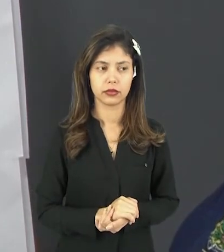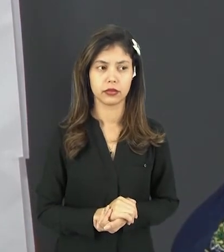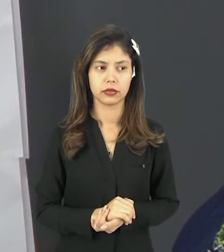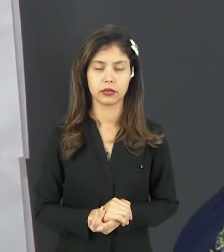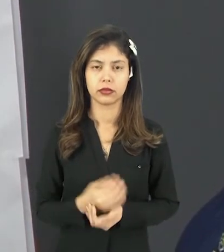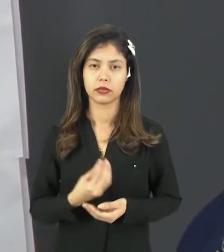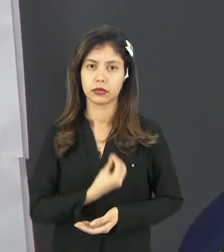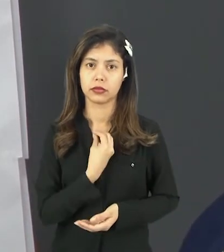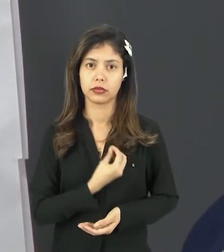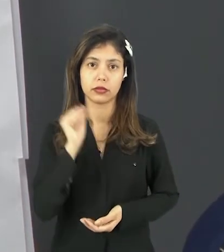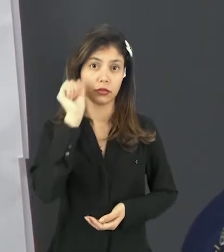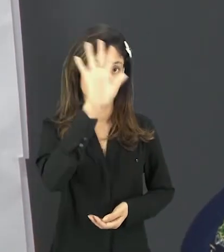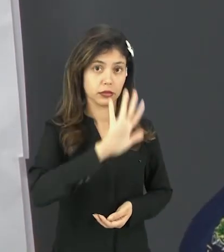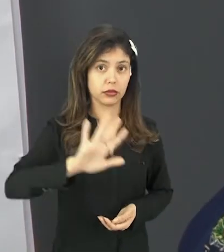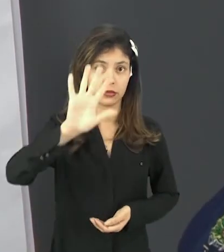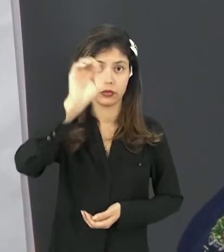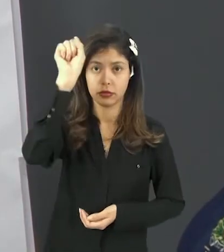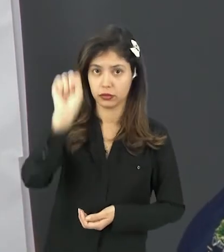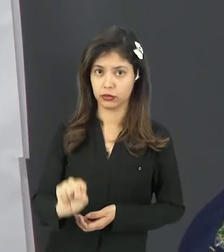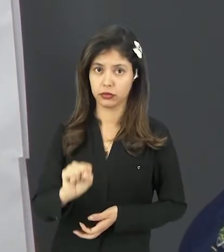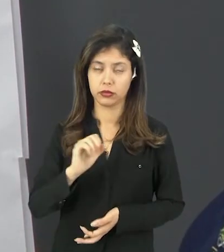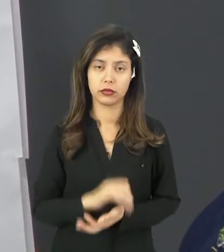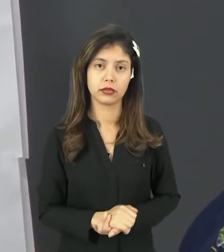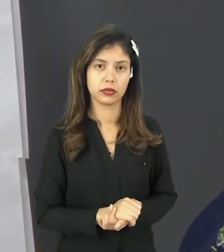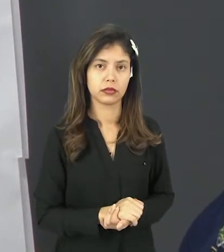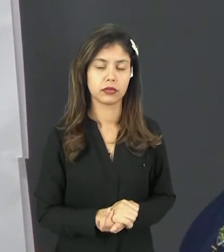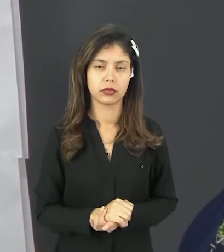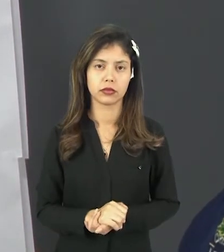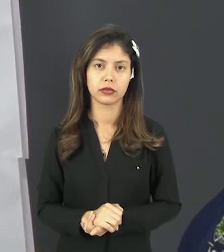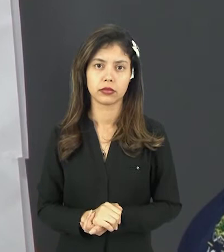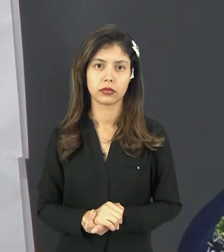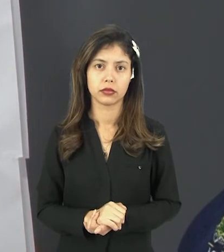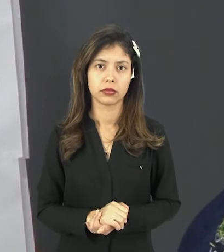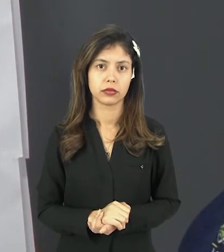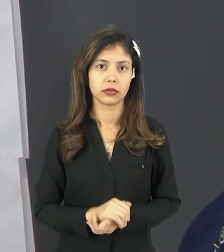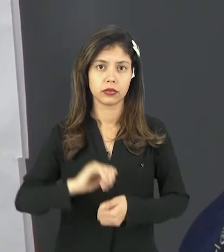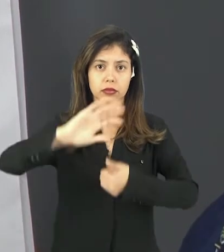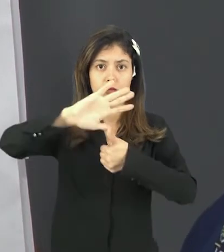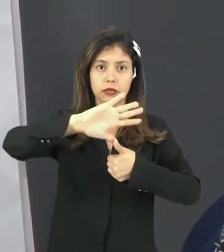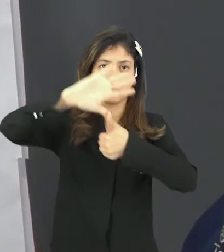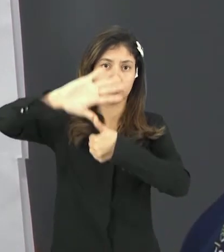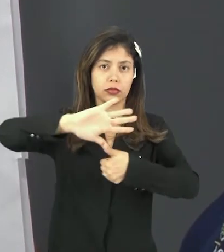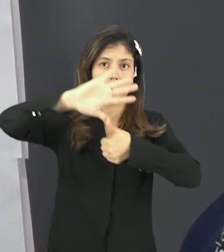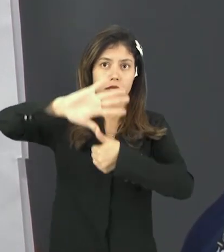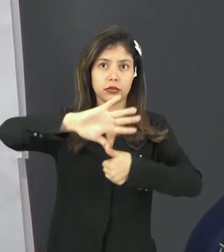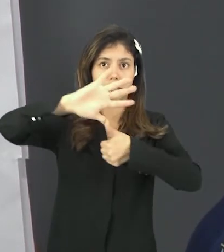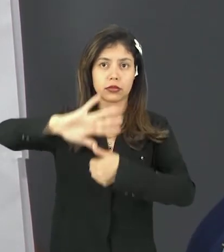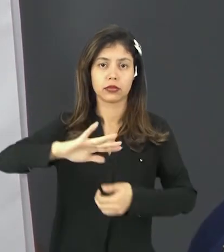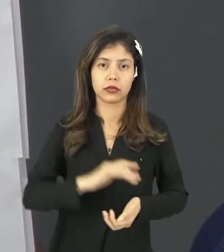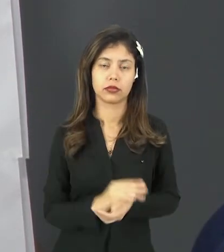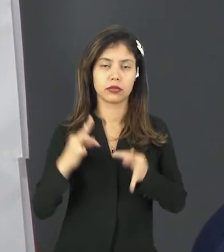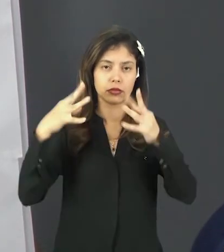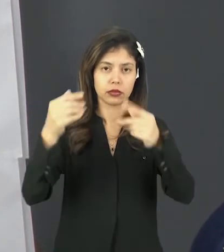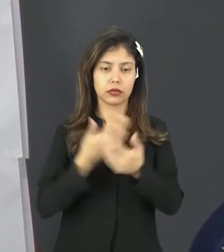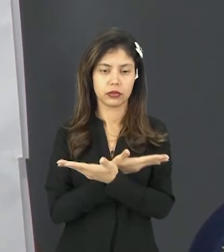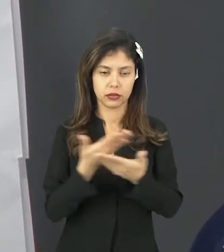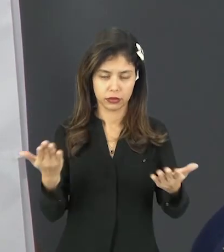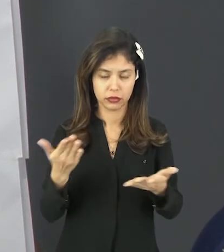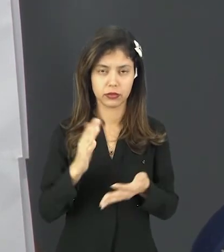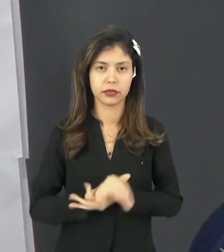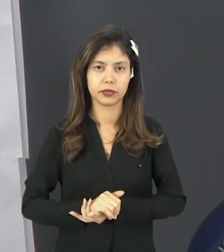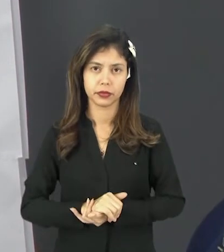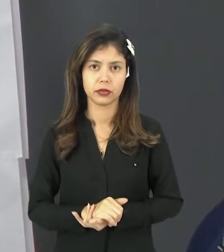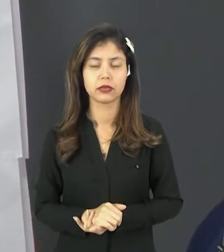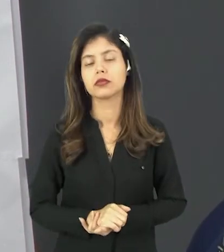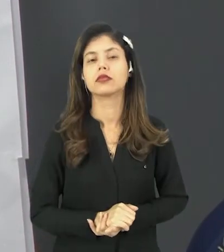brasileiros vivem na América do Sul. Esse sentido de brasileiros quer dizer o quê? Quem nasceu aqui. No caso, todos nós, né, que somos aqui do